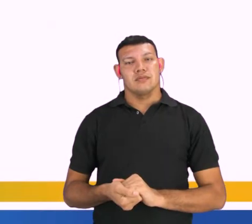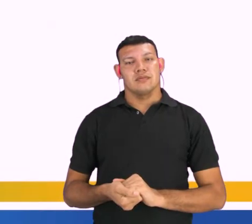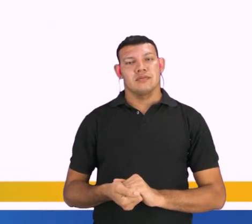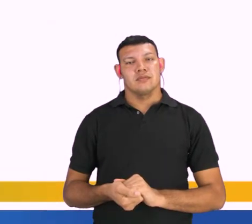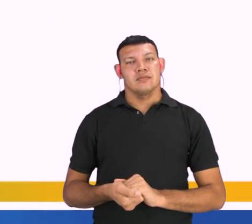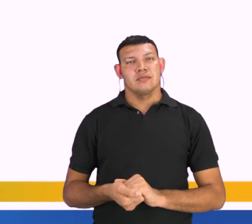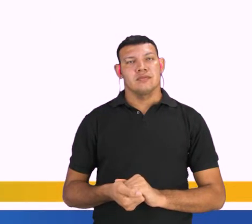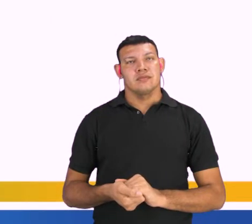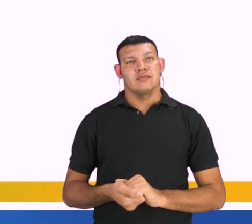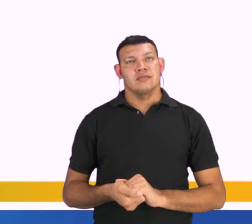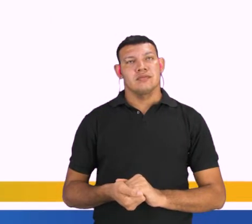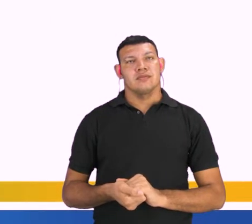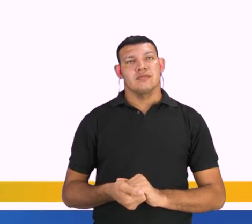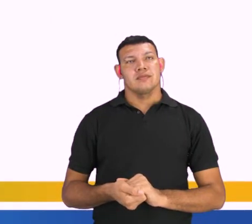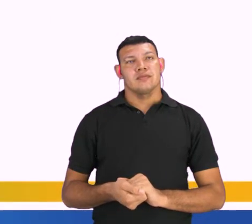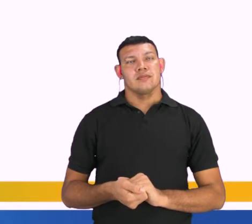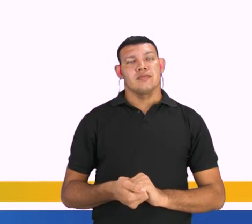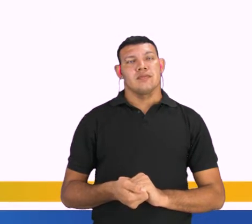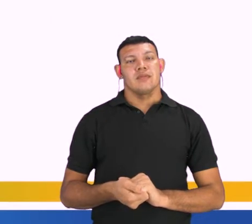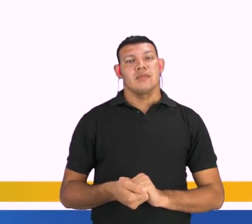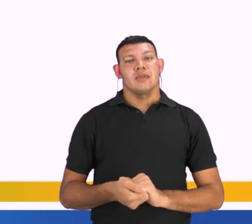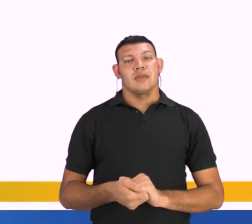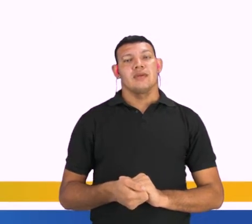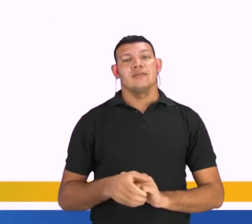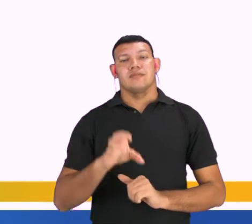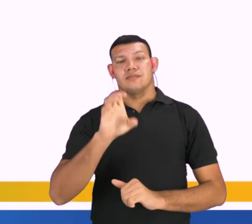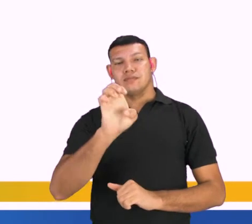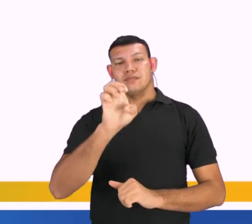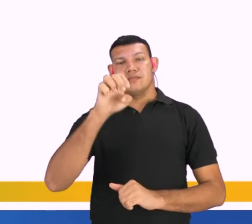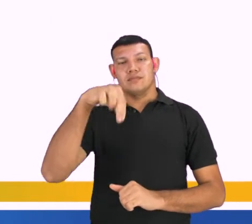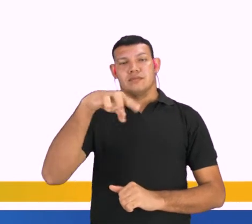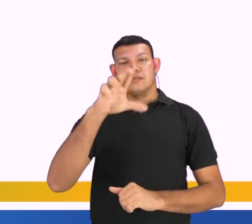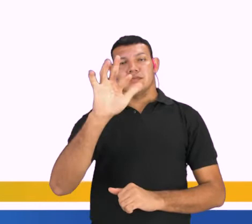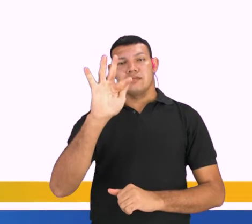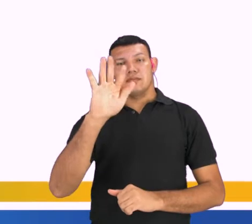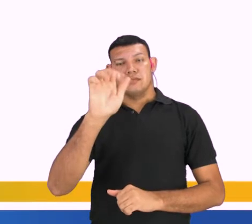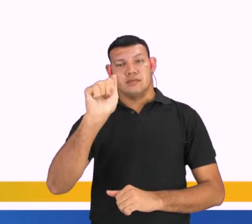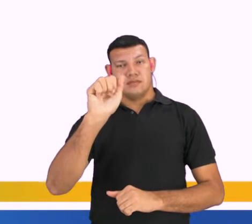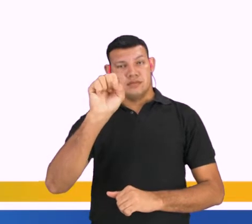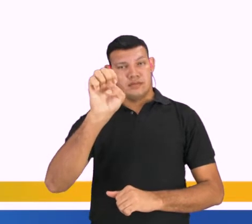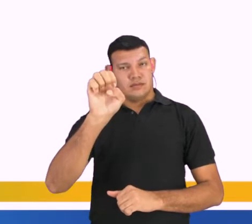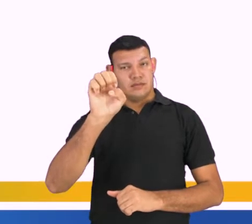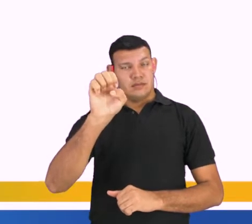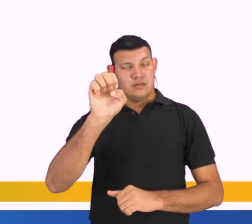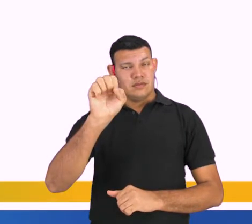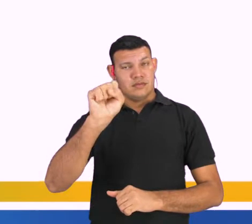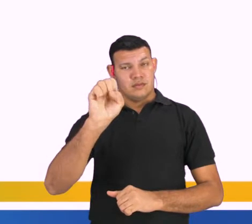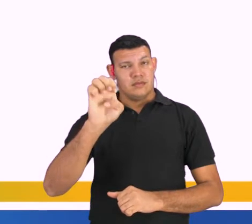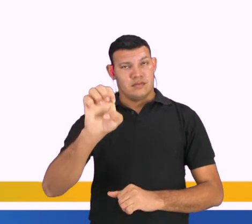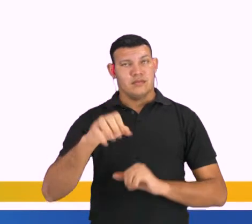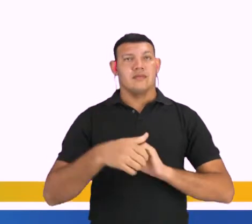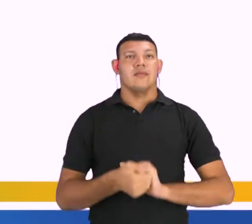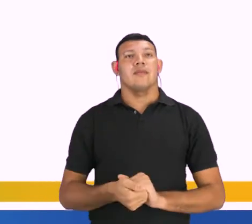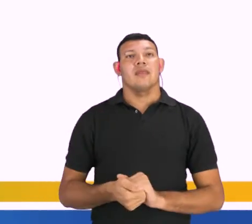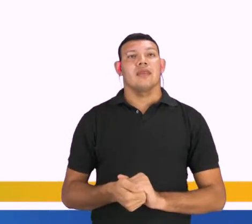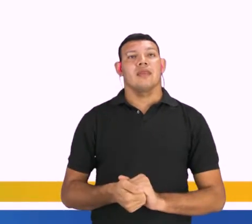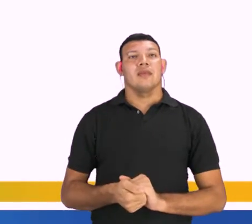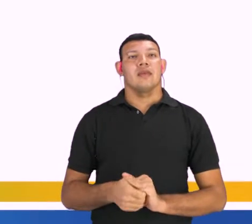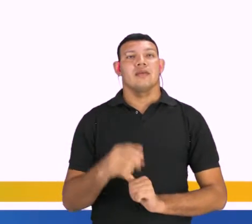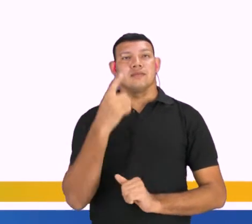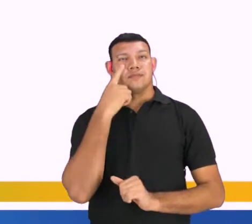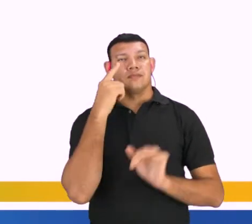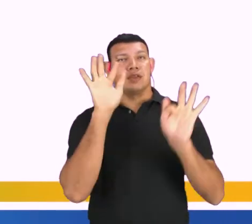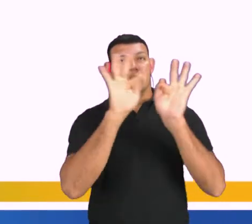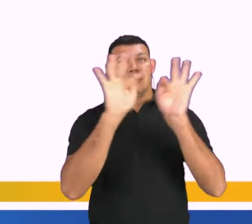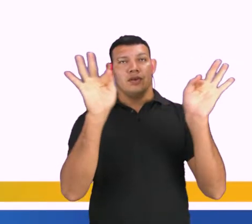O caso da ênfase. Veja a frase João comeu o bolo. Podemos dizê-la colocando a ênfase